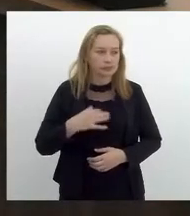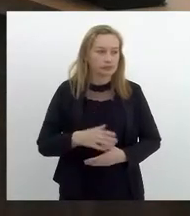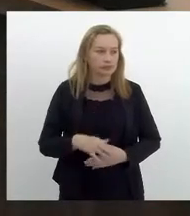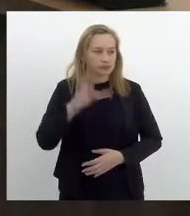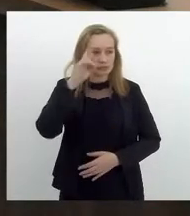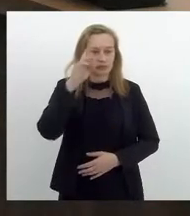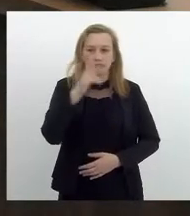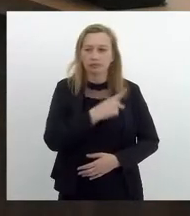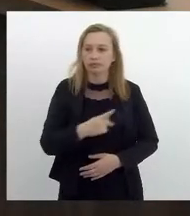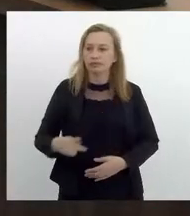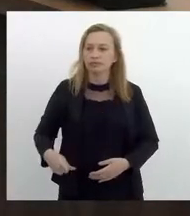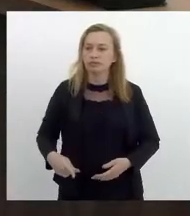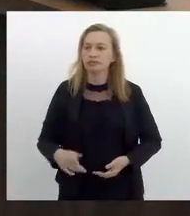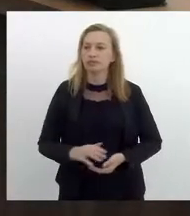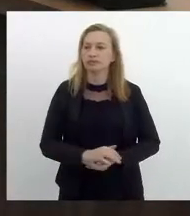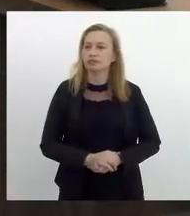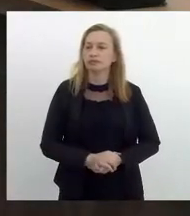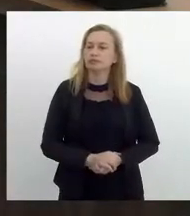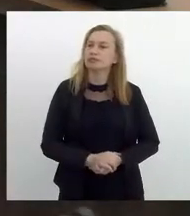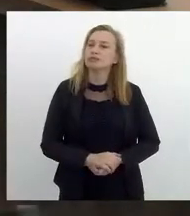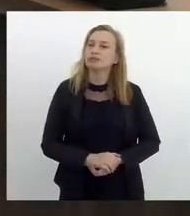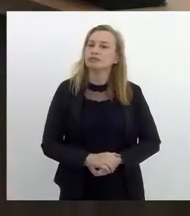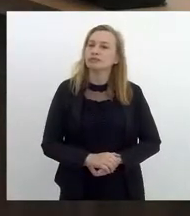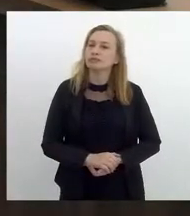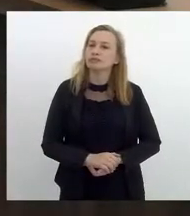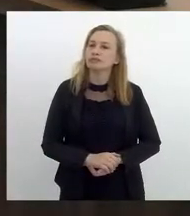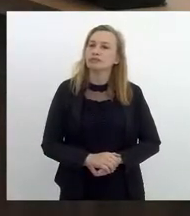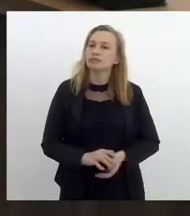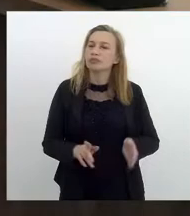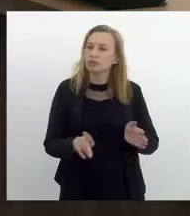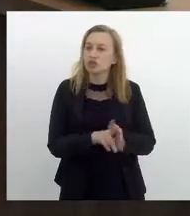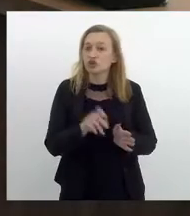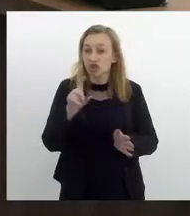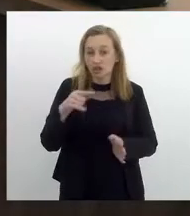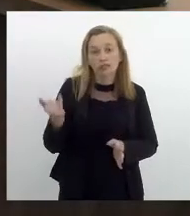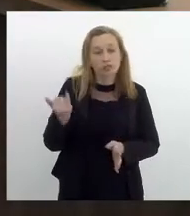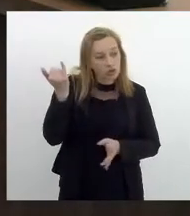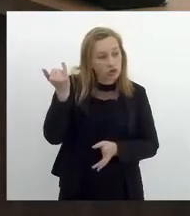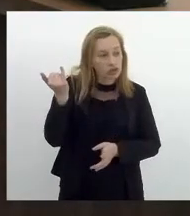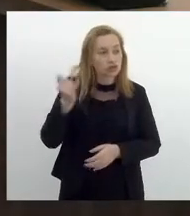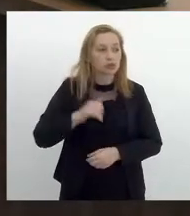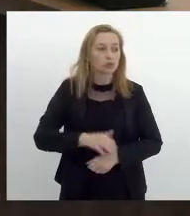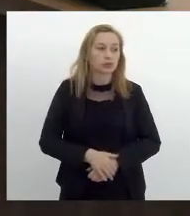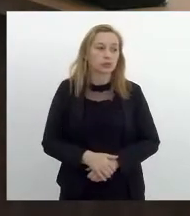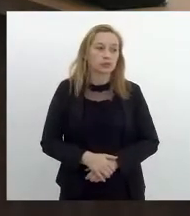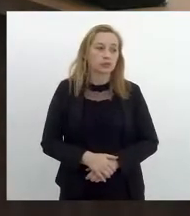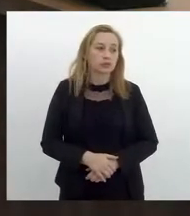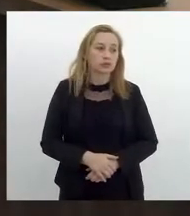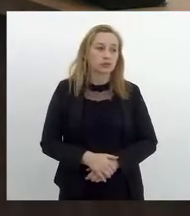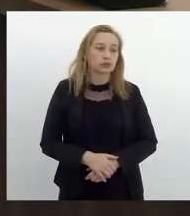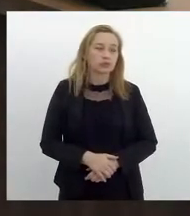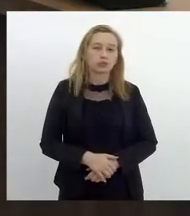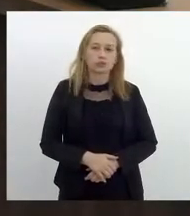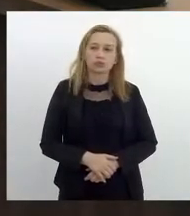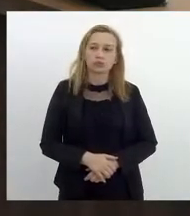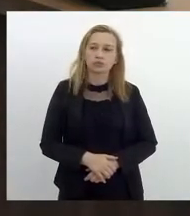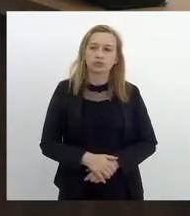Senhor presidente, o projeto é importante, toca num